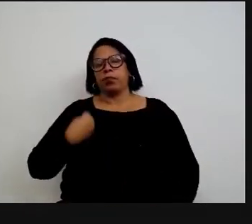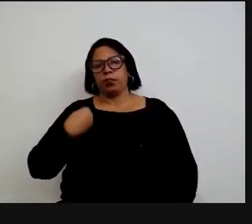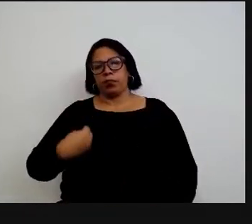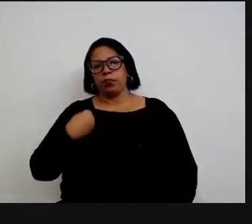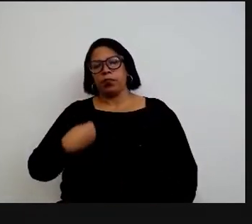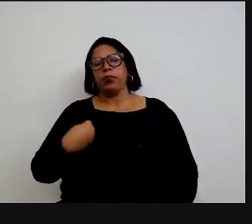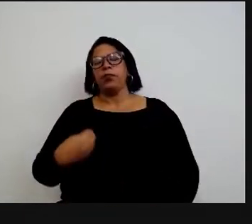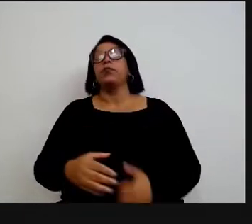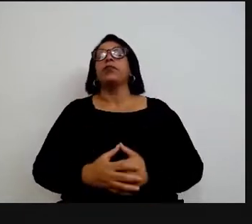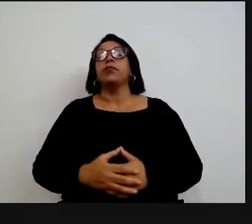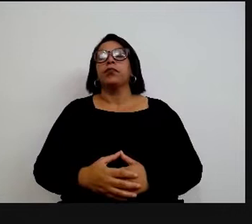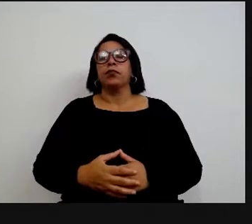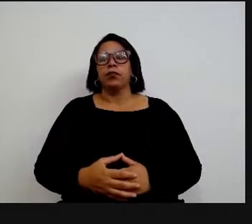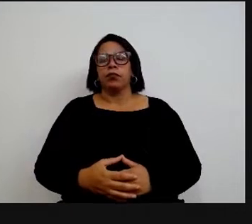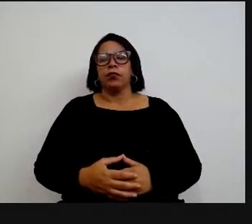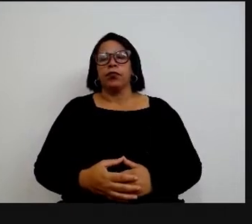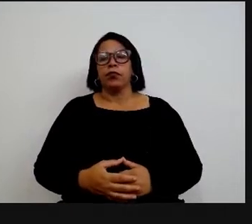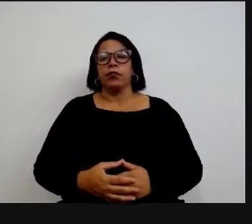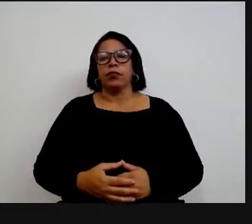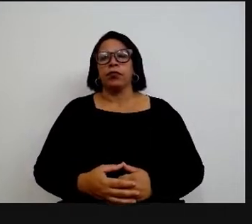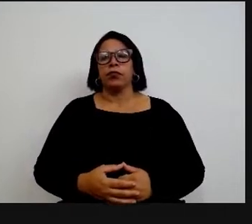pela sua presença também.